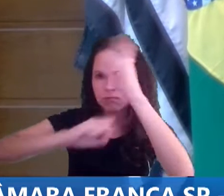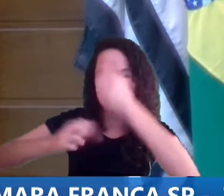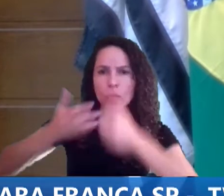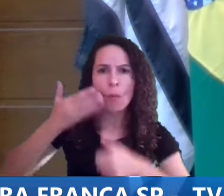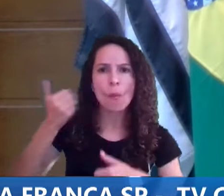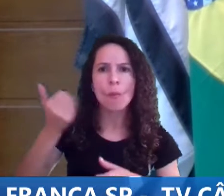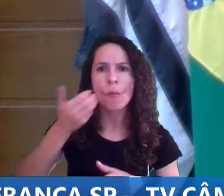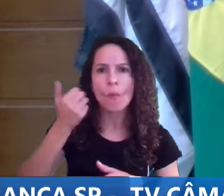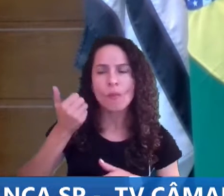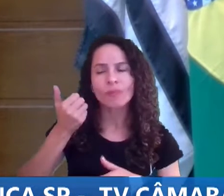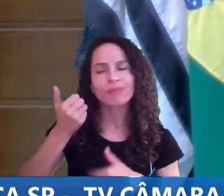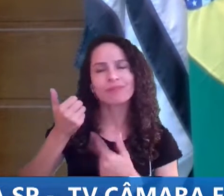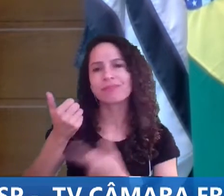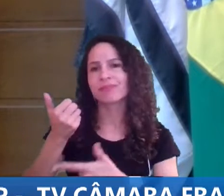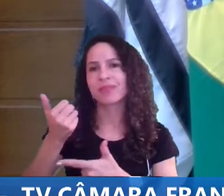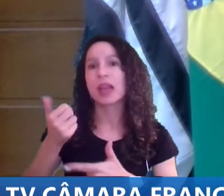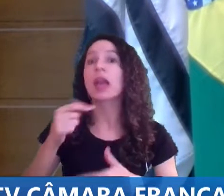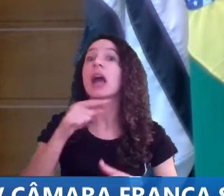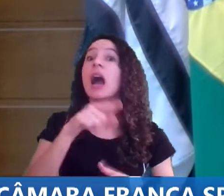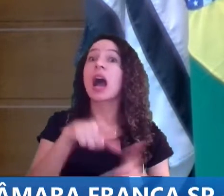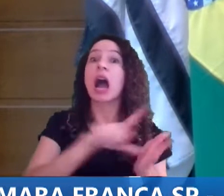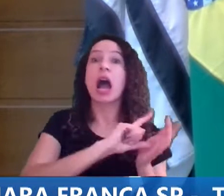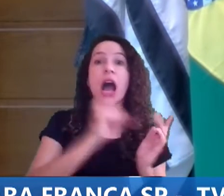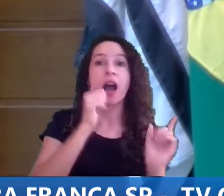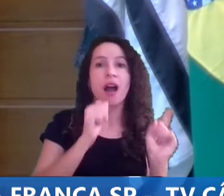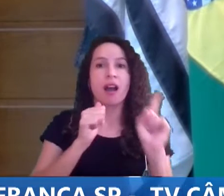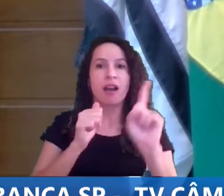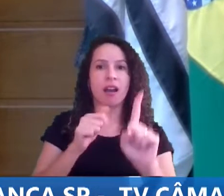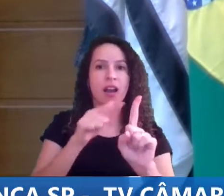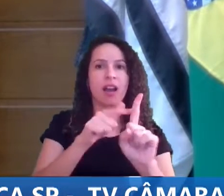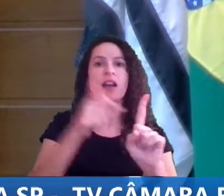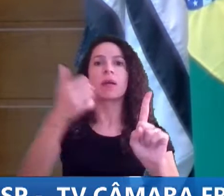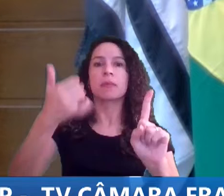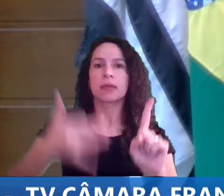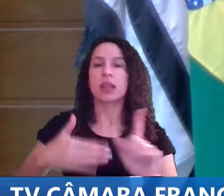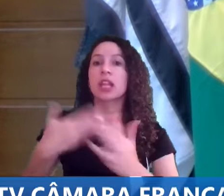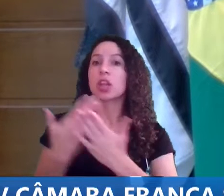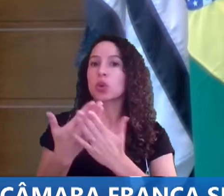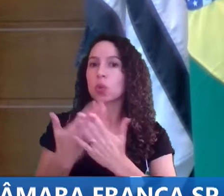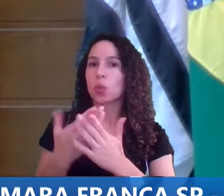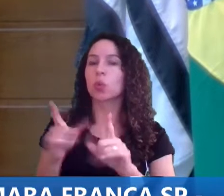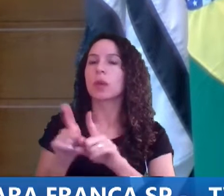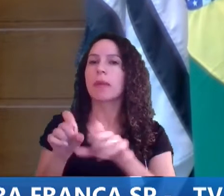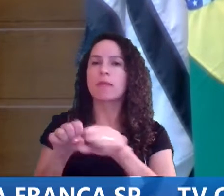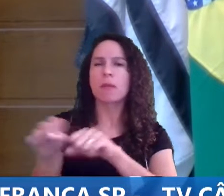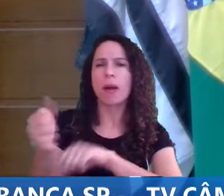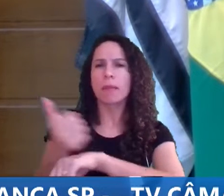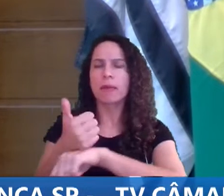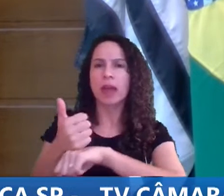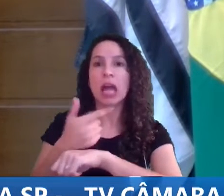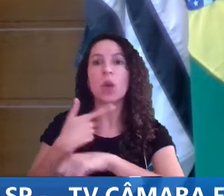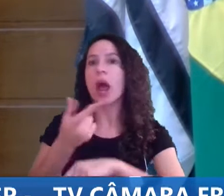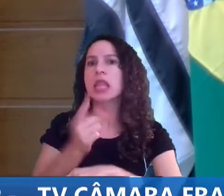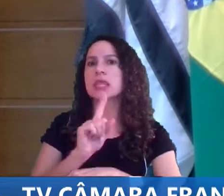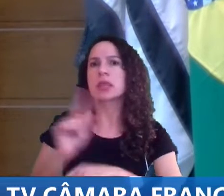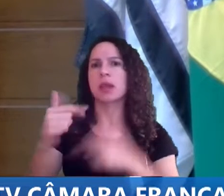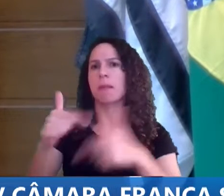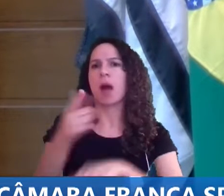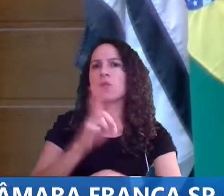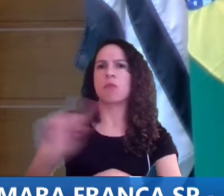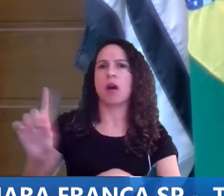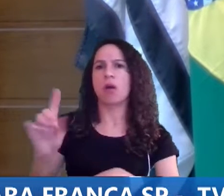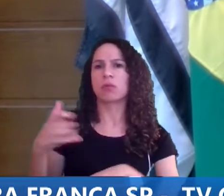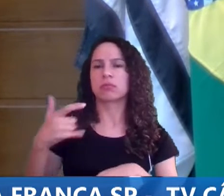exige, como a Vanessa já bem falou, o estudo e a profissionalização. Não é não ao trabalho do menor de